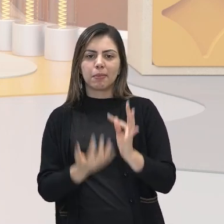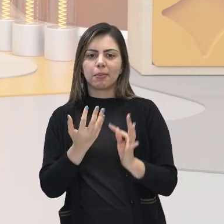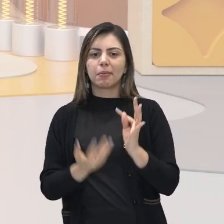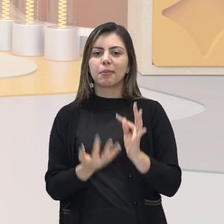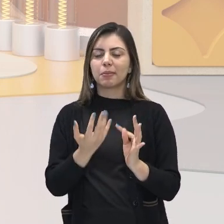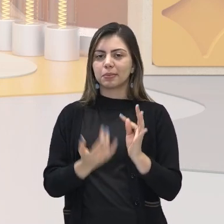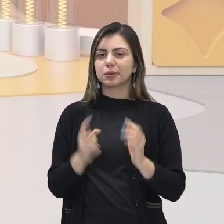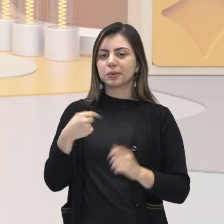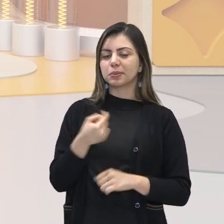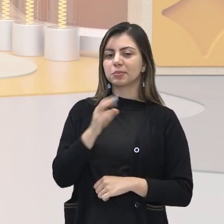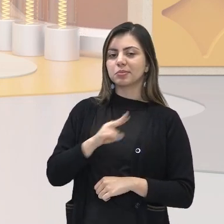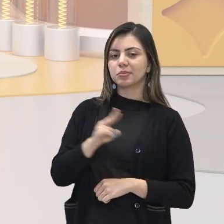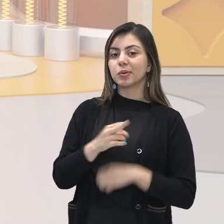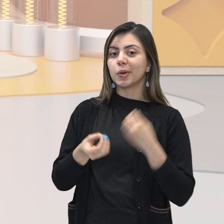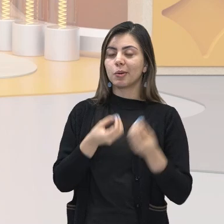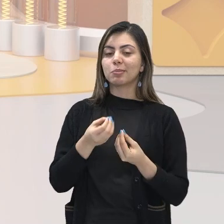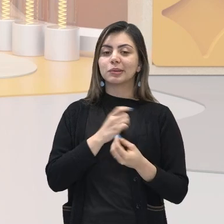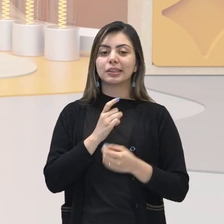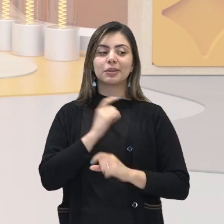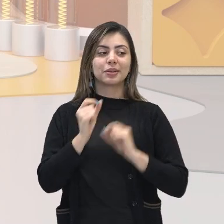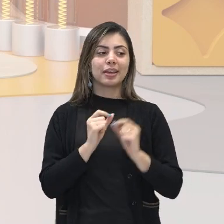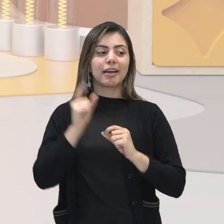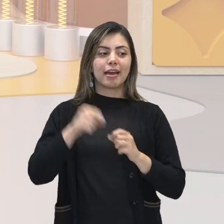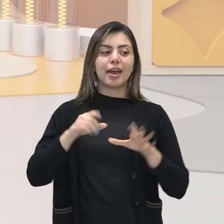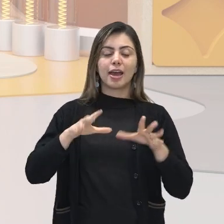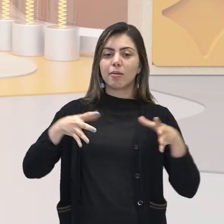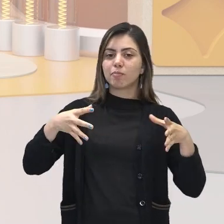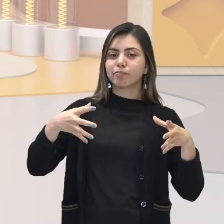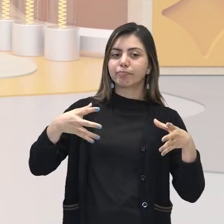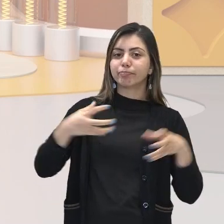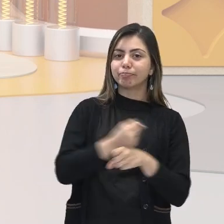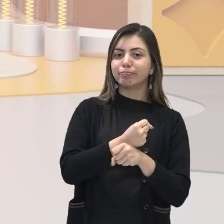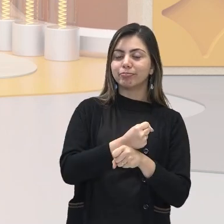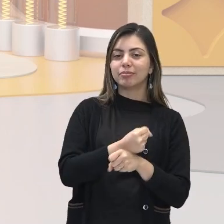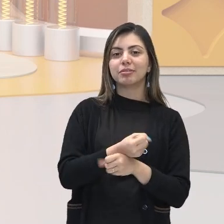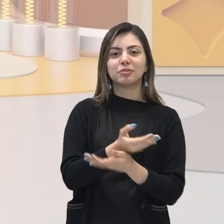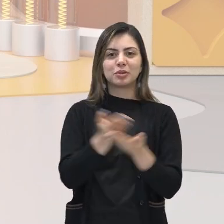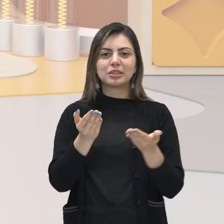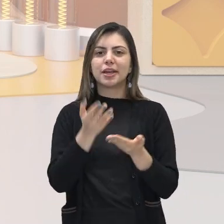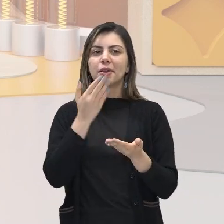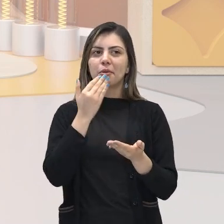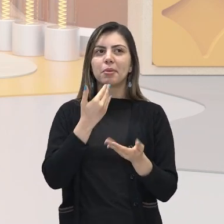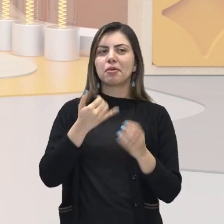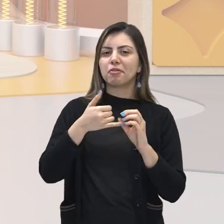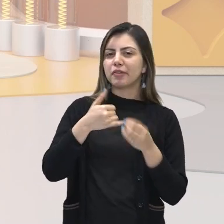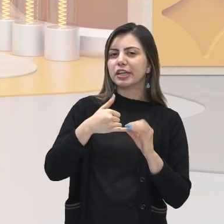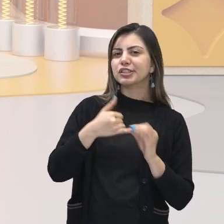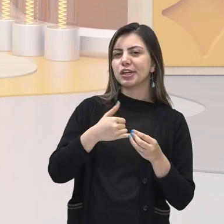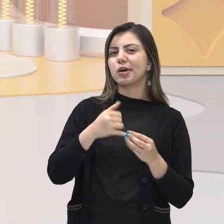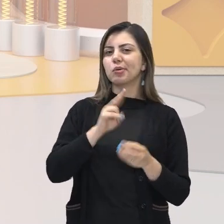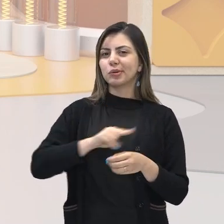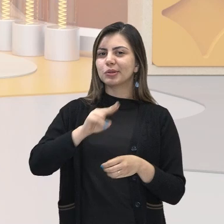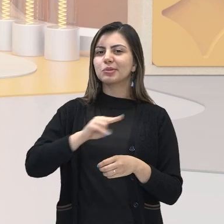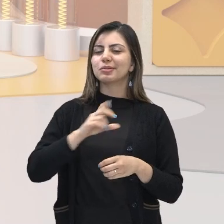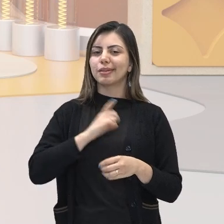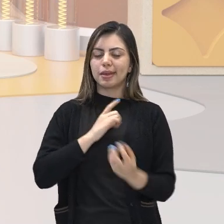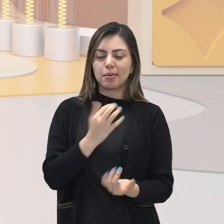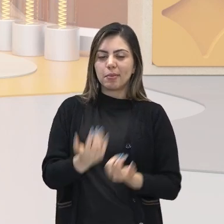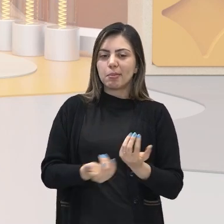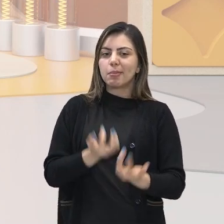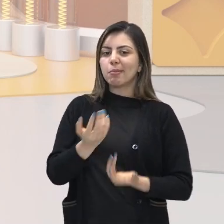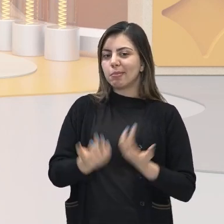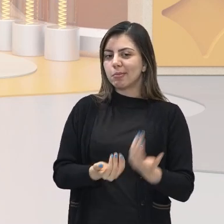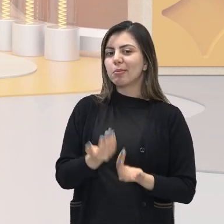chamadas panelas de pressão. Quem nunca comeu um feijãozinho ou um mocotó, alguma outra coisa que foi cozida